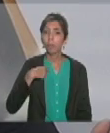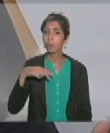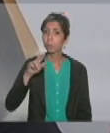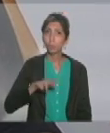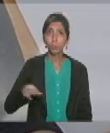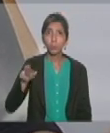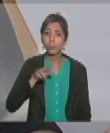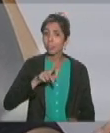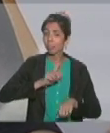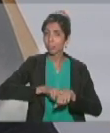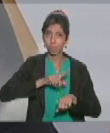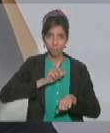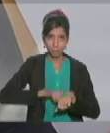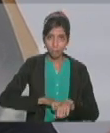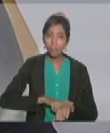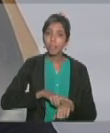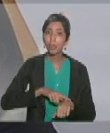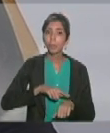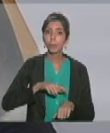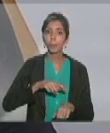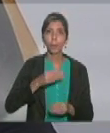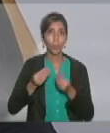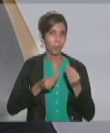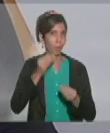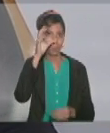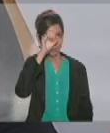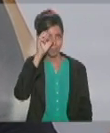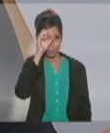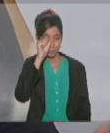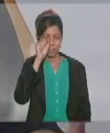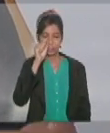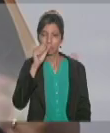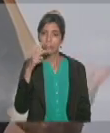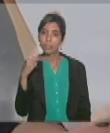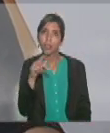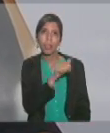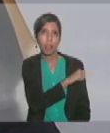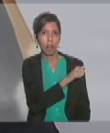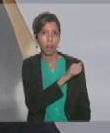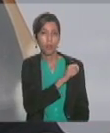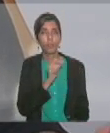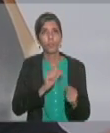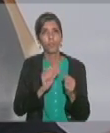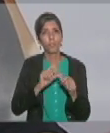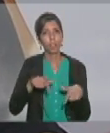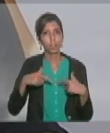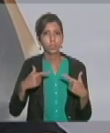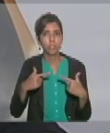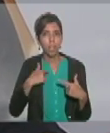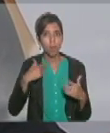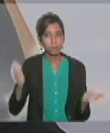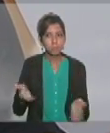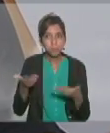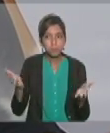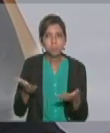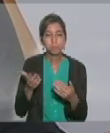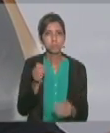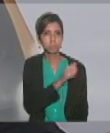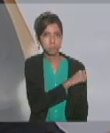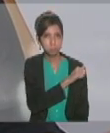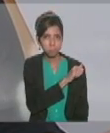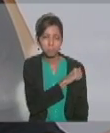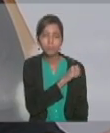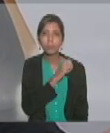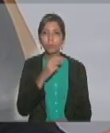que você otimizar o tempo de aprendizagem. Então, e tornar o aluno proativo. Então, você estimula o aluno,